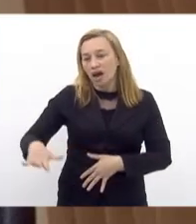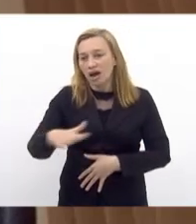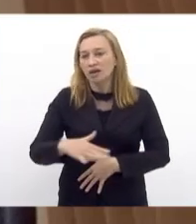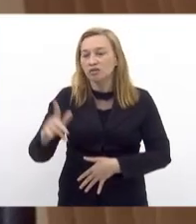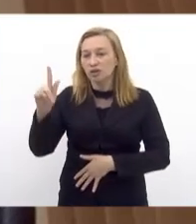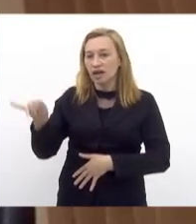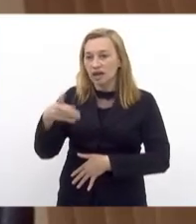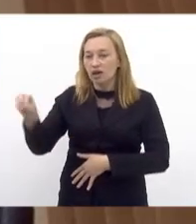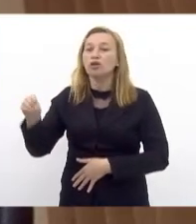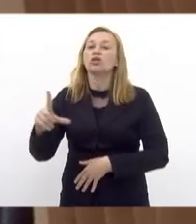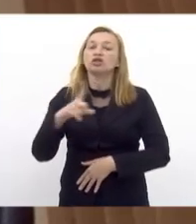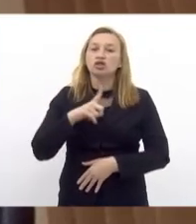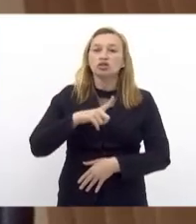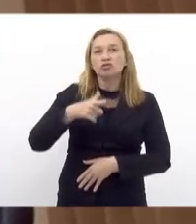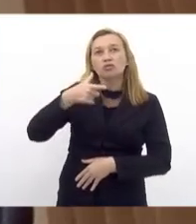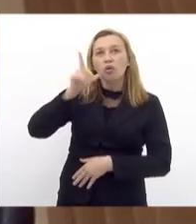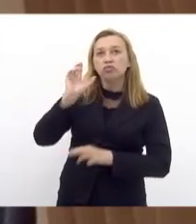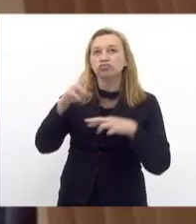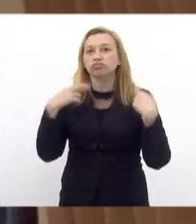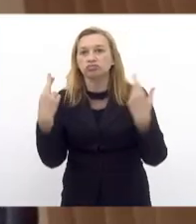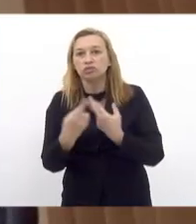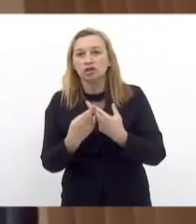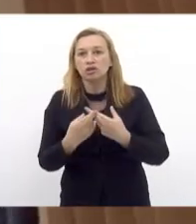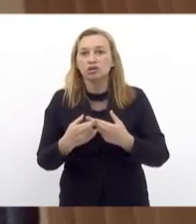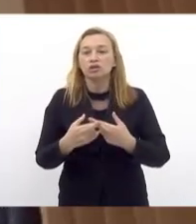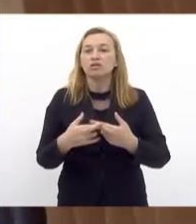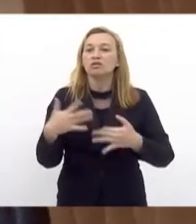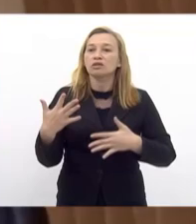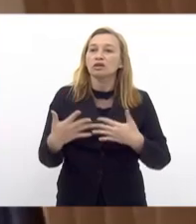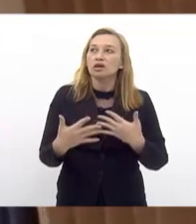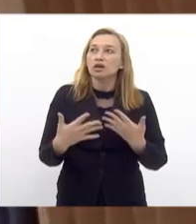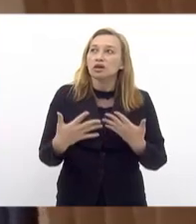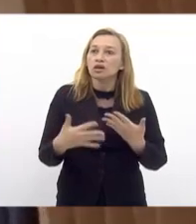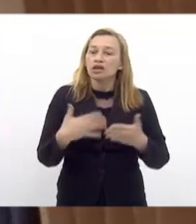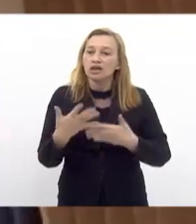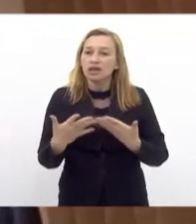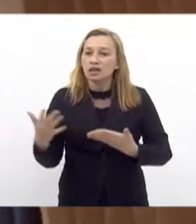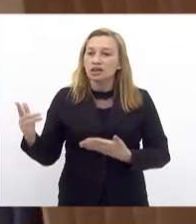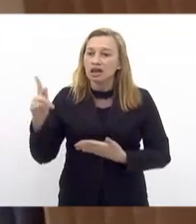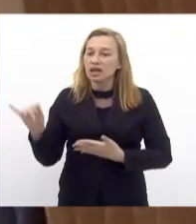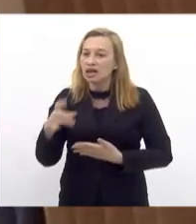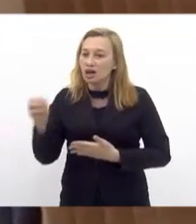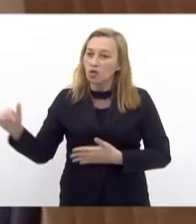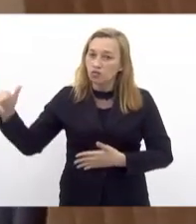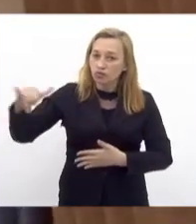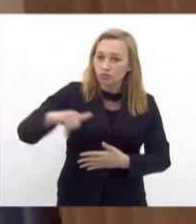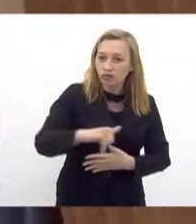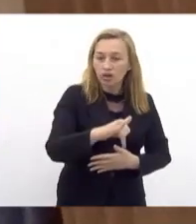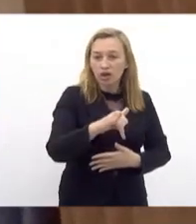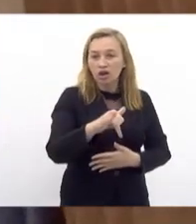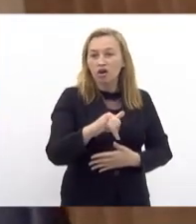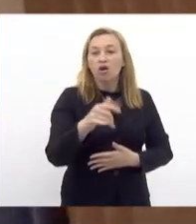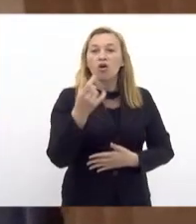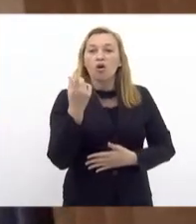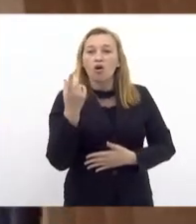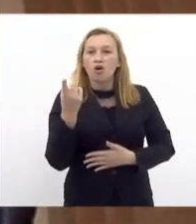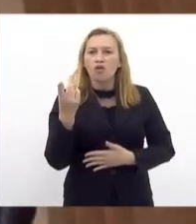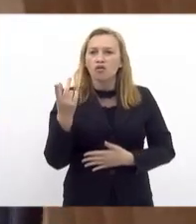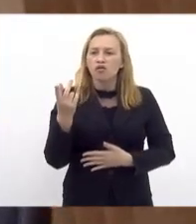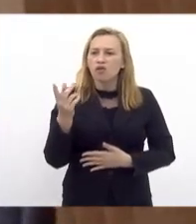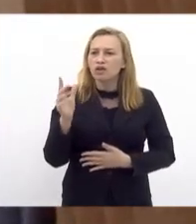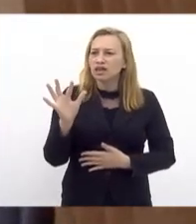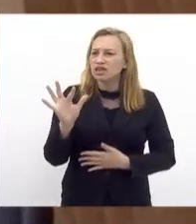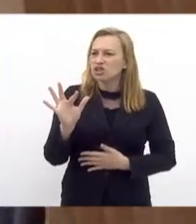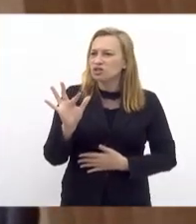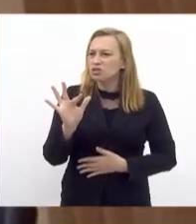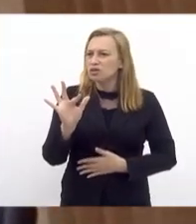uma reunião no dia de ontem, onde eu tive o prazer de embarcar do Galeão aqui para Fortaleza, onde eu estou hoje, na Expo